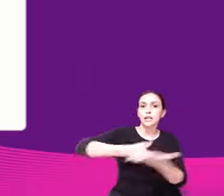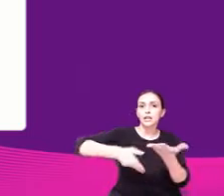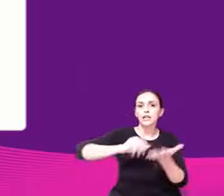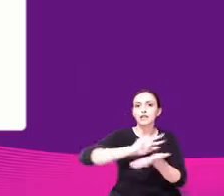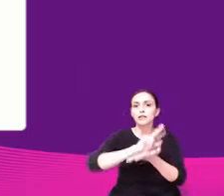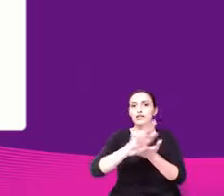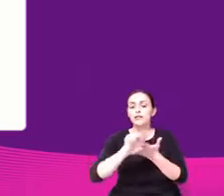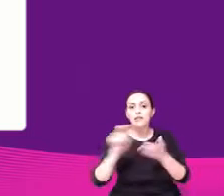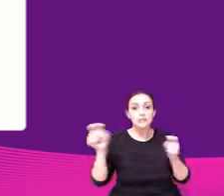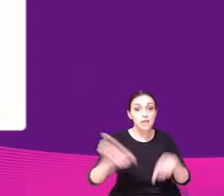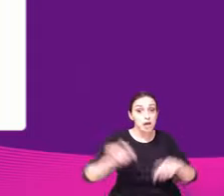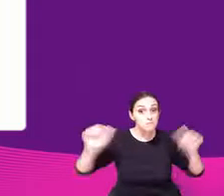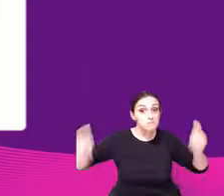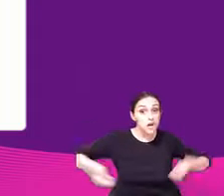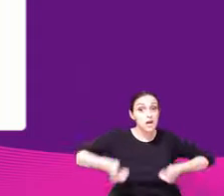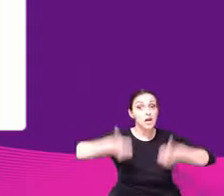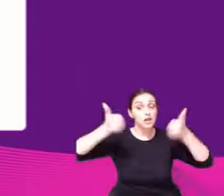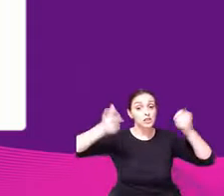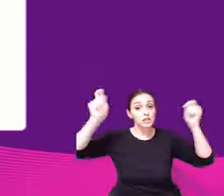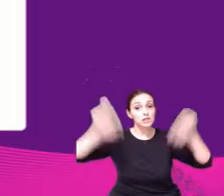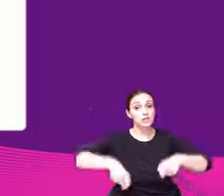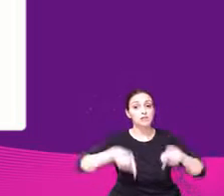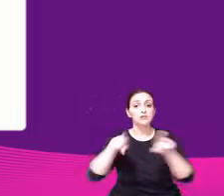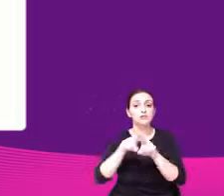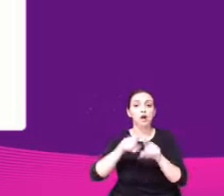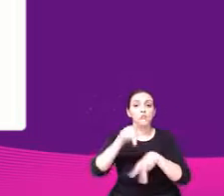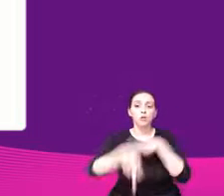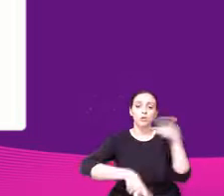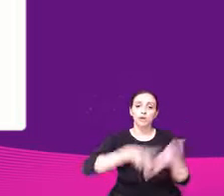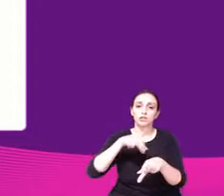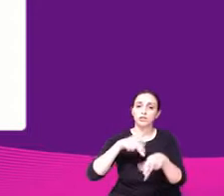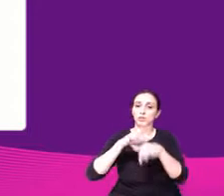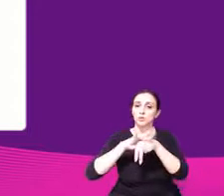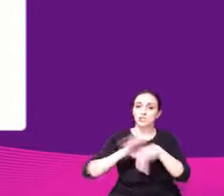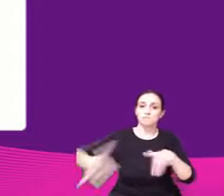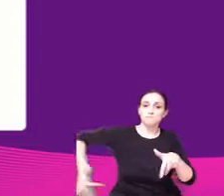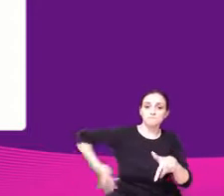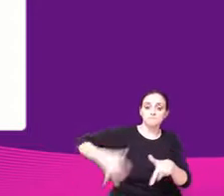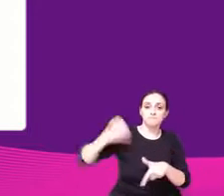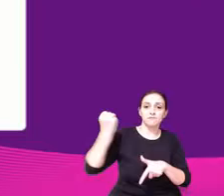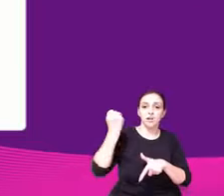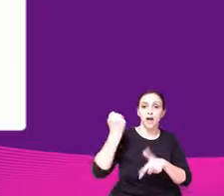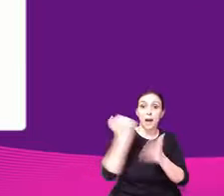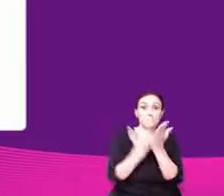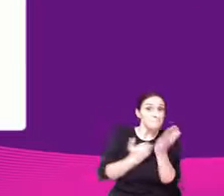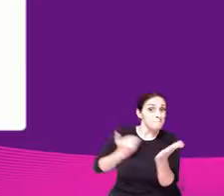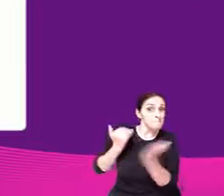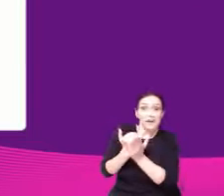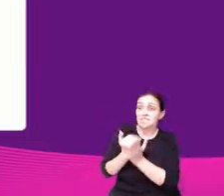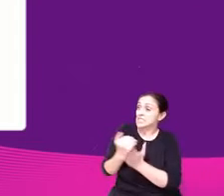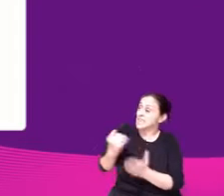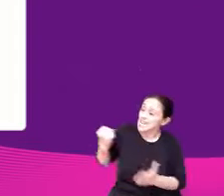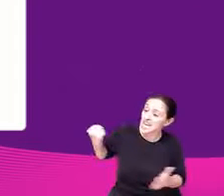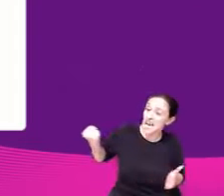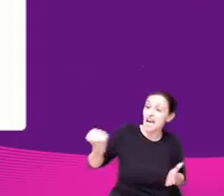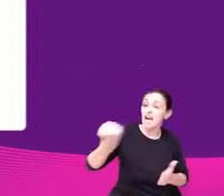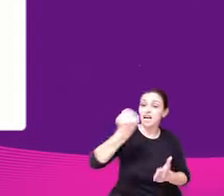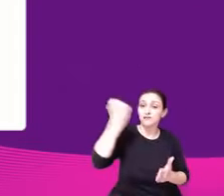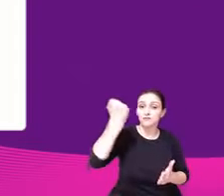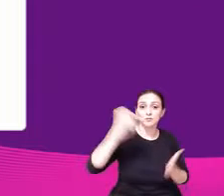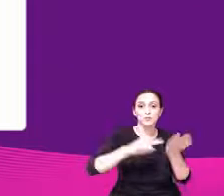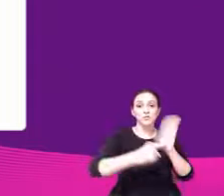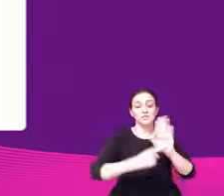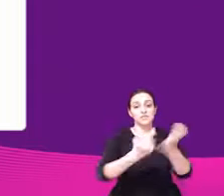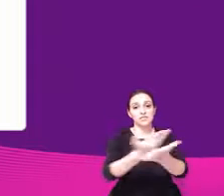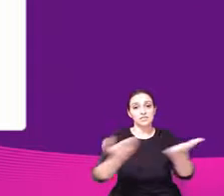e otimizada de lidar com a população com a doença renal crônica, mesmo aquela mais avançada, né? Que eu queria trazer para vocês